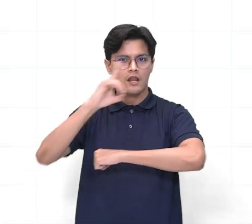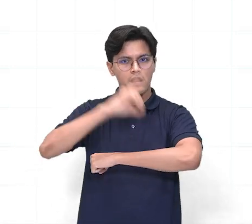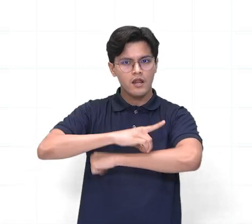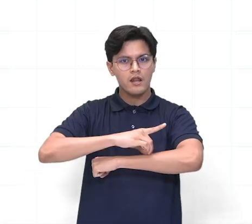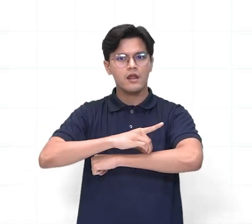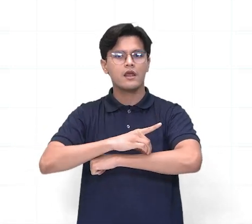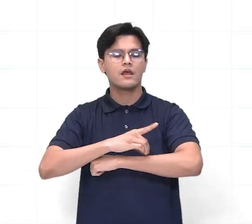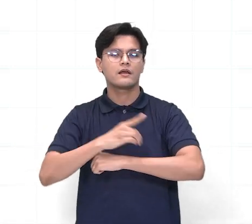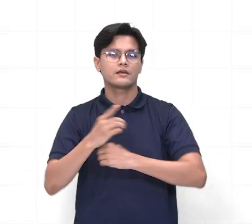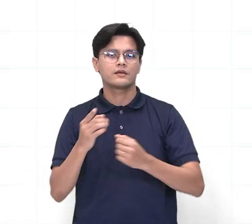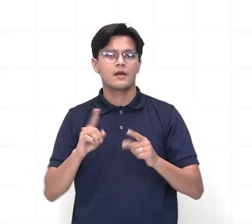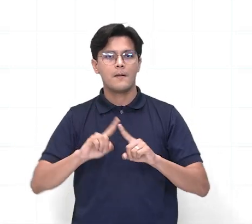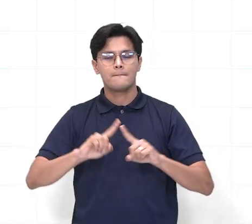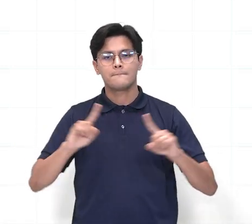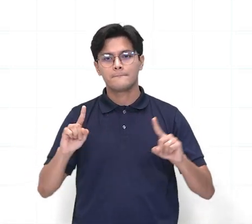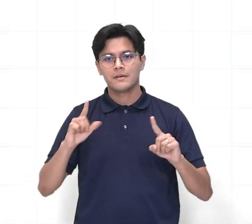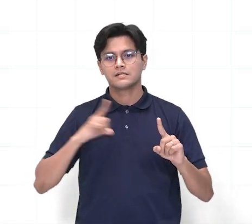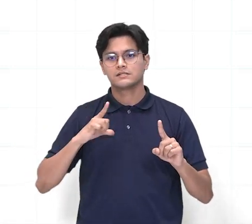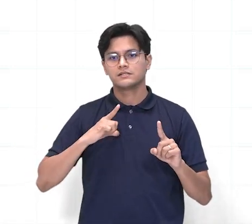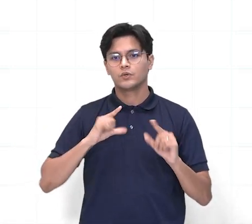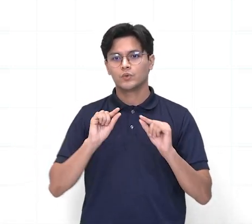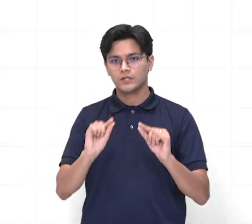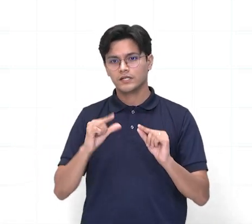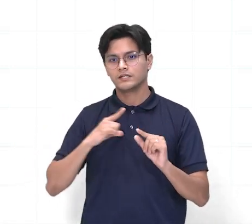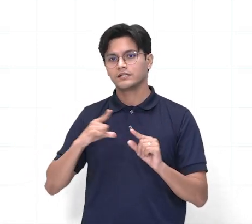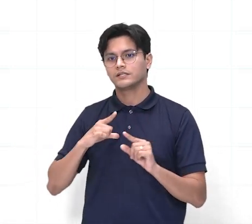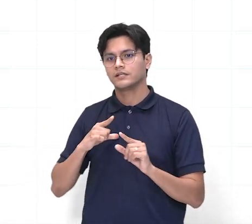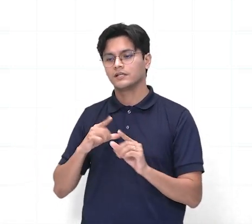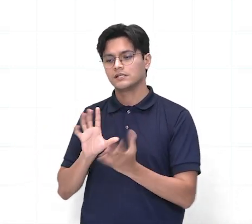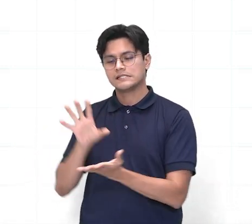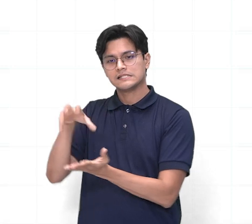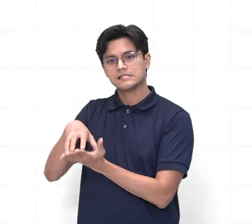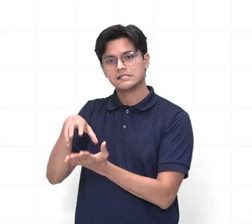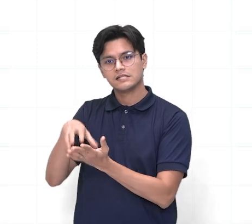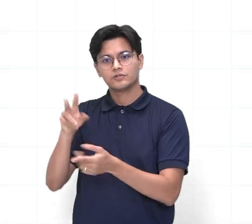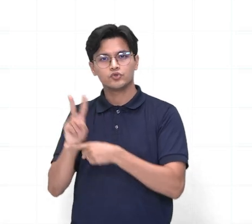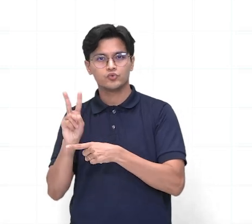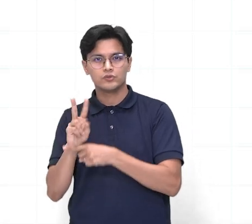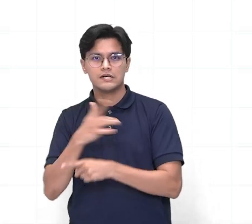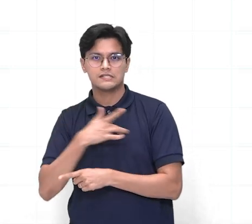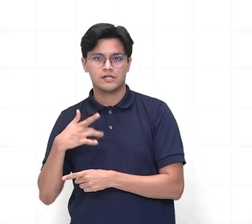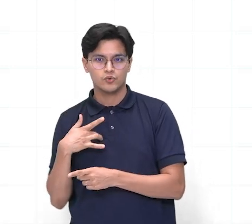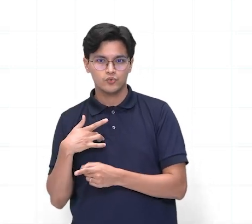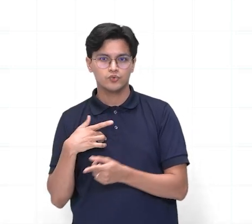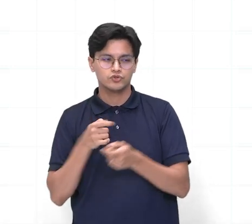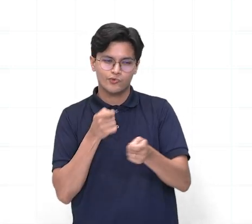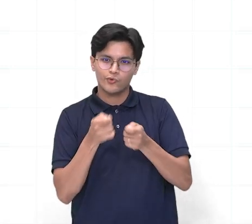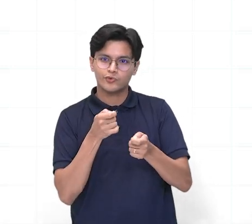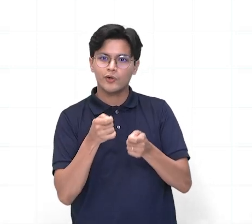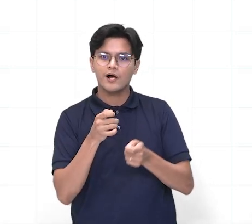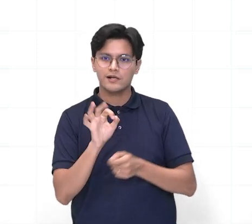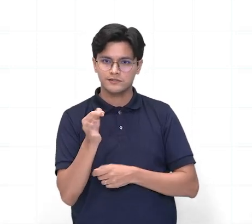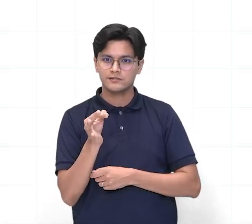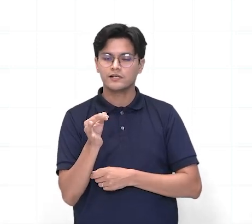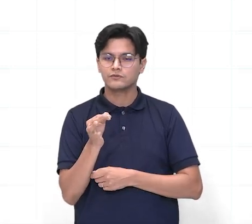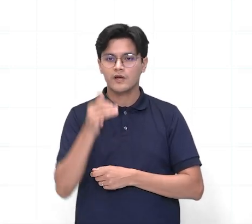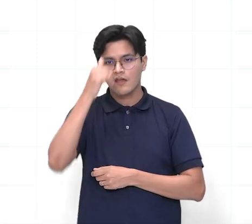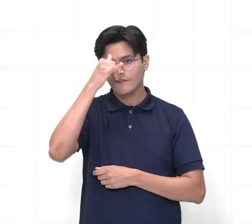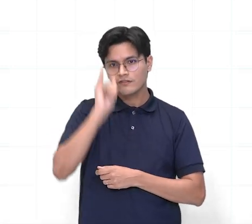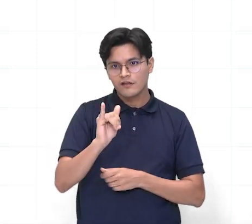pelas unidades de vigilância de saúde. E já a epidemia é